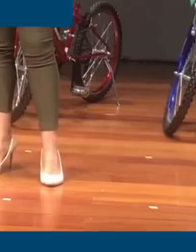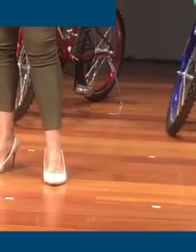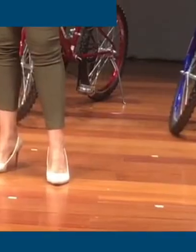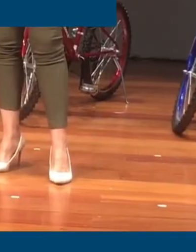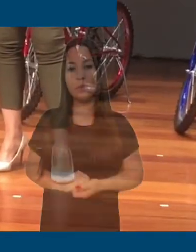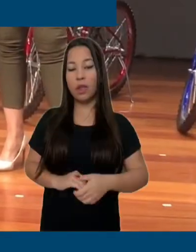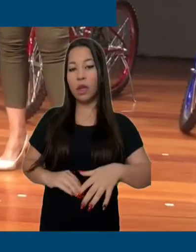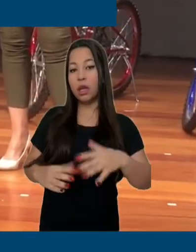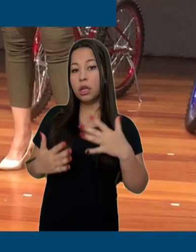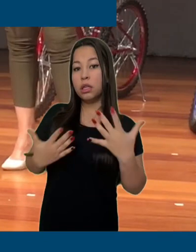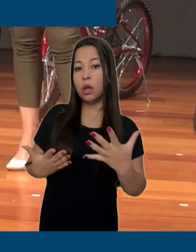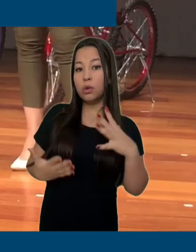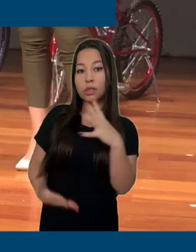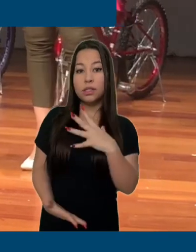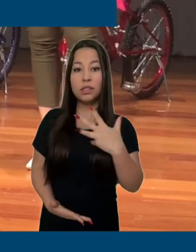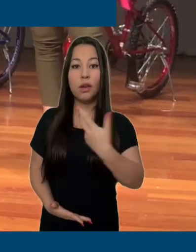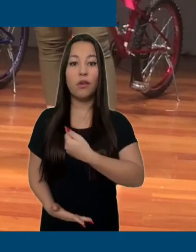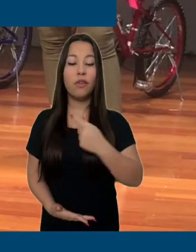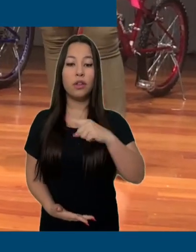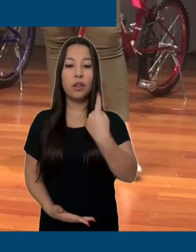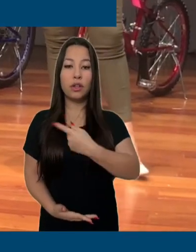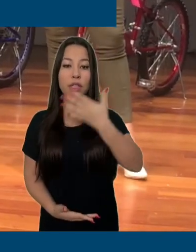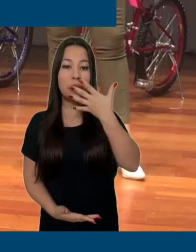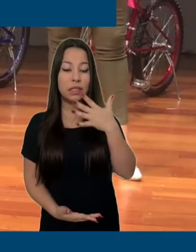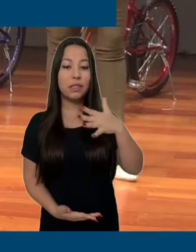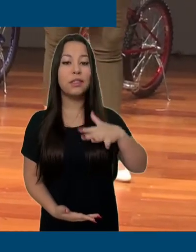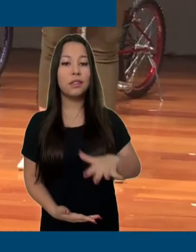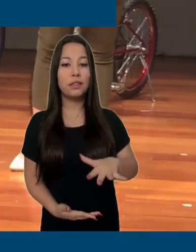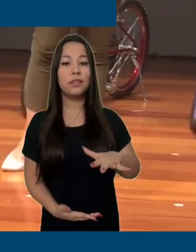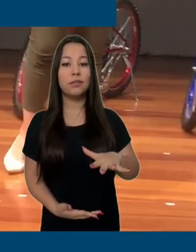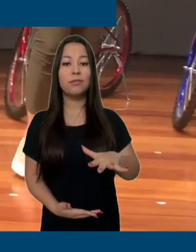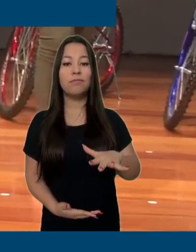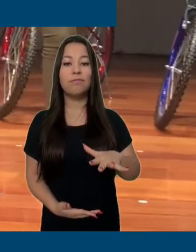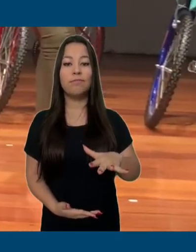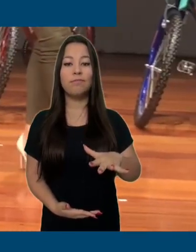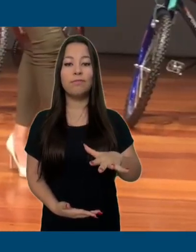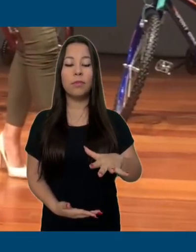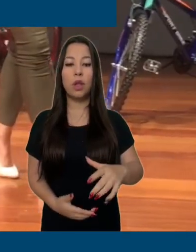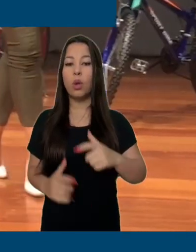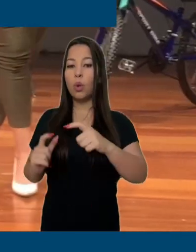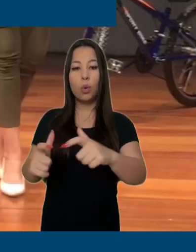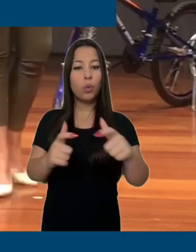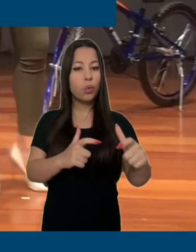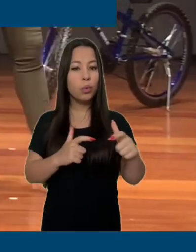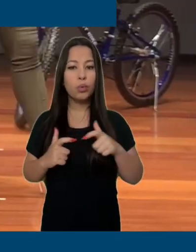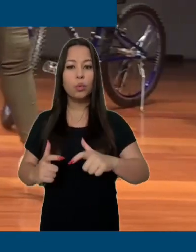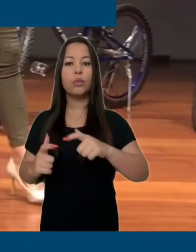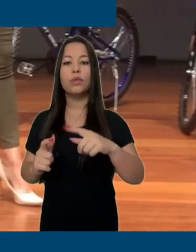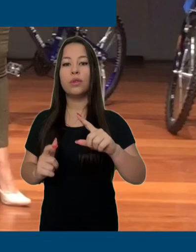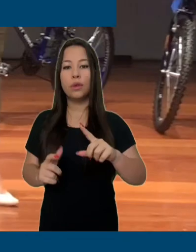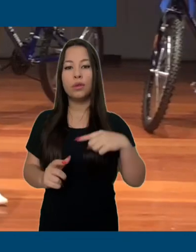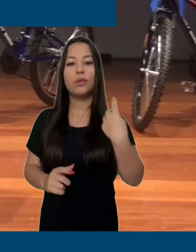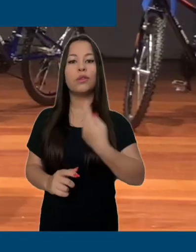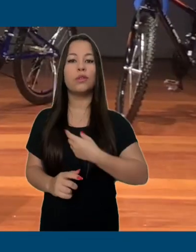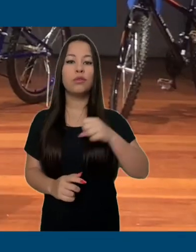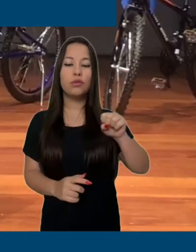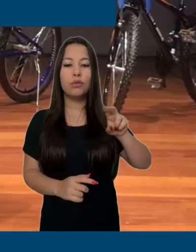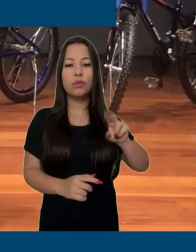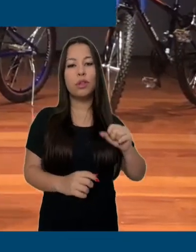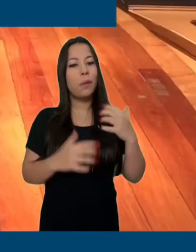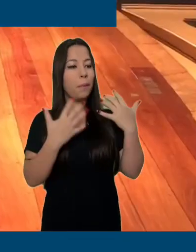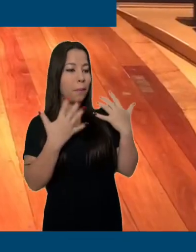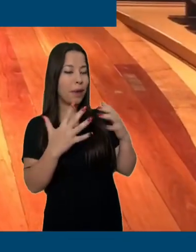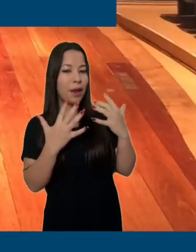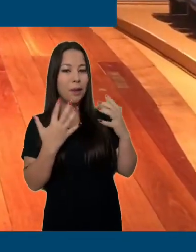projeto. Poder socorrer as nossas crianças em todos os estabelecimentos da nossa rede